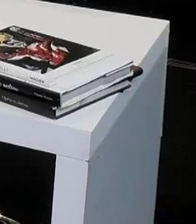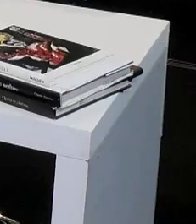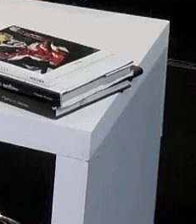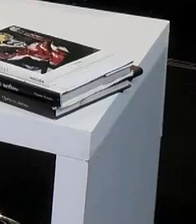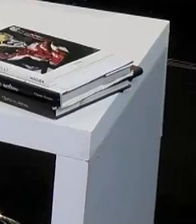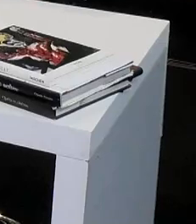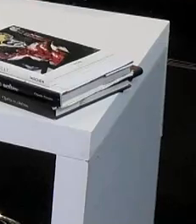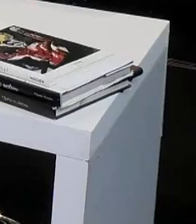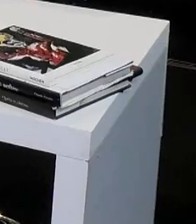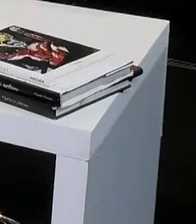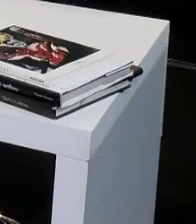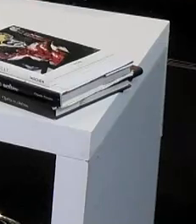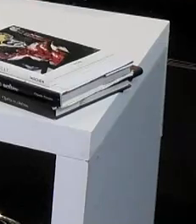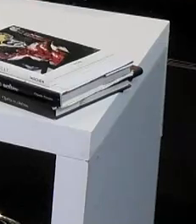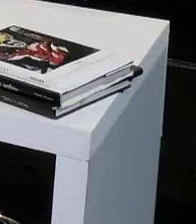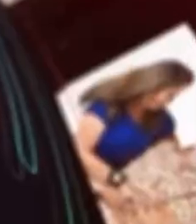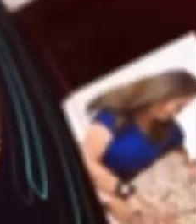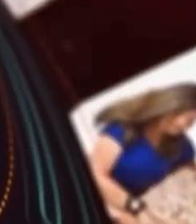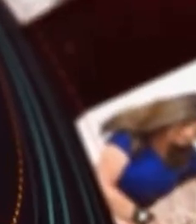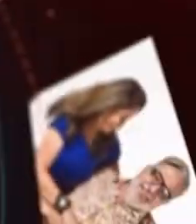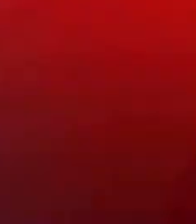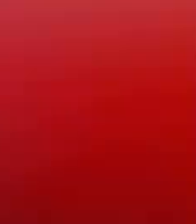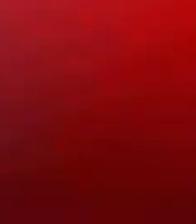Povo n